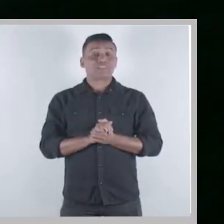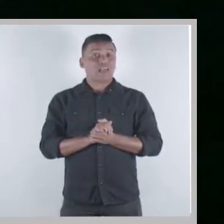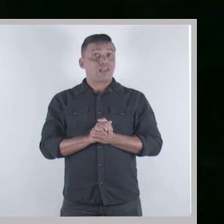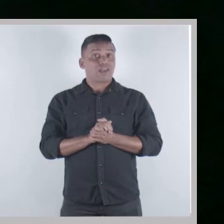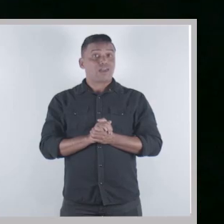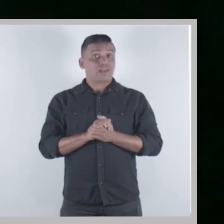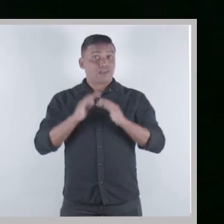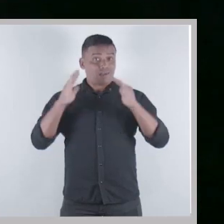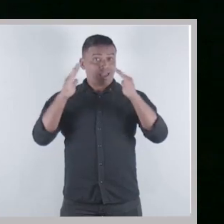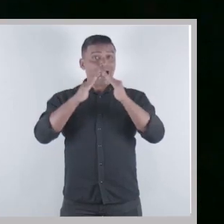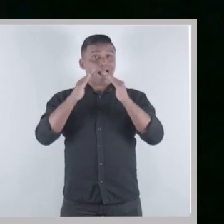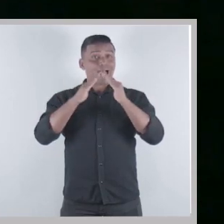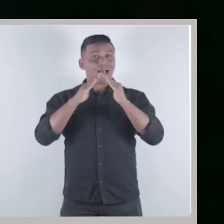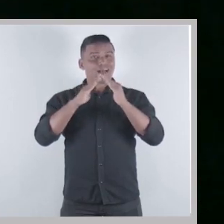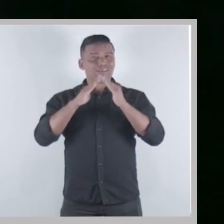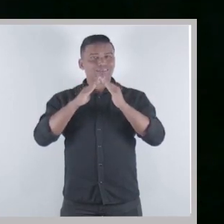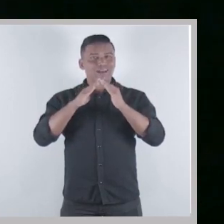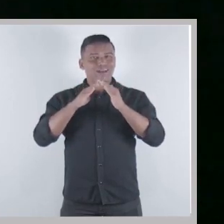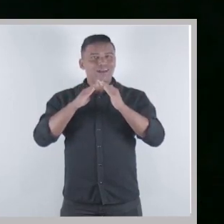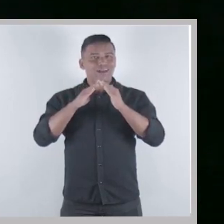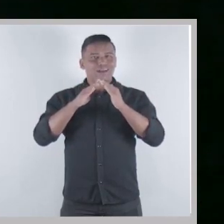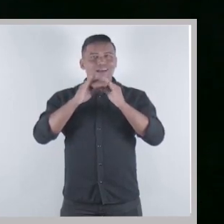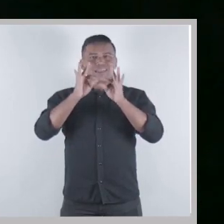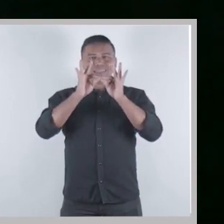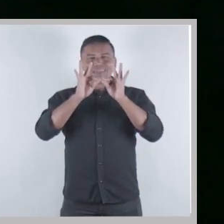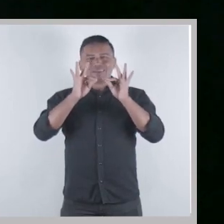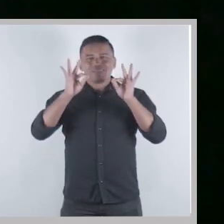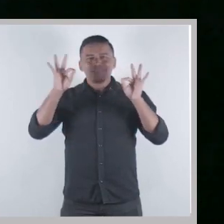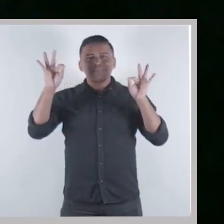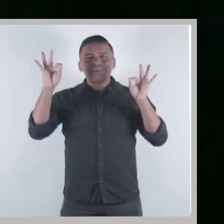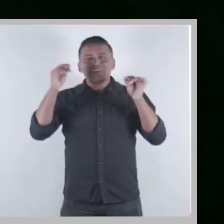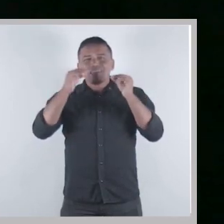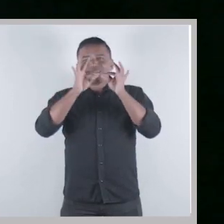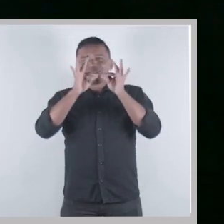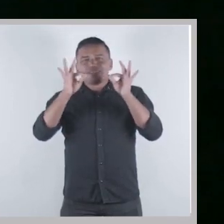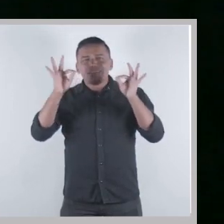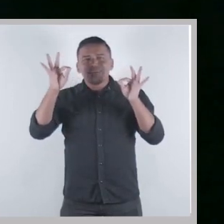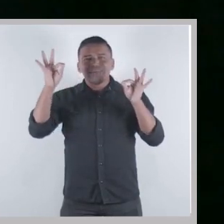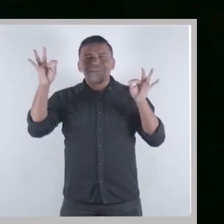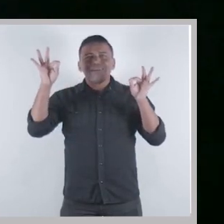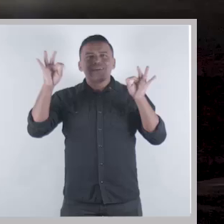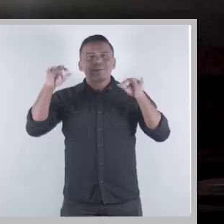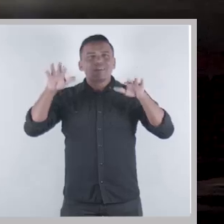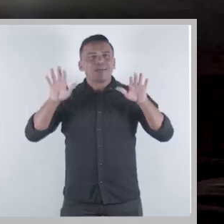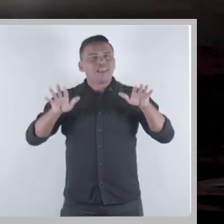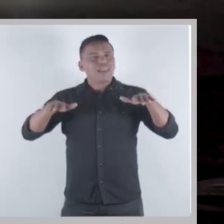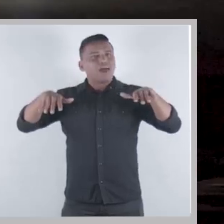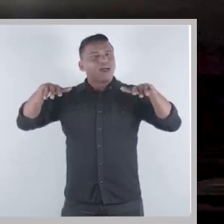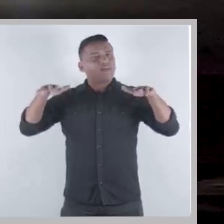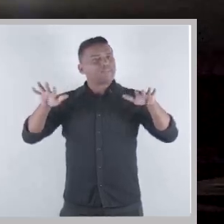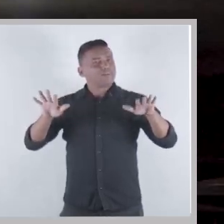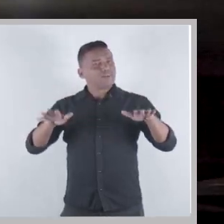Teria asinhas tão finas que, embora pequeninas, me moveriam pelo ar.